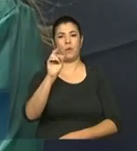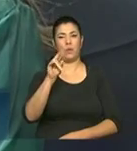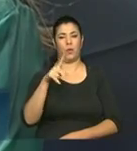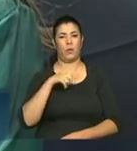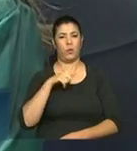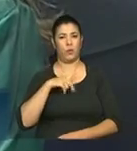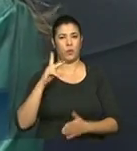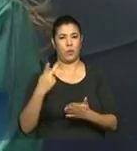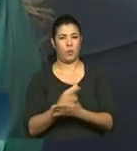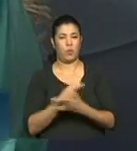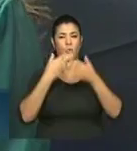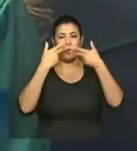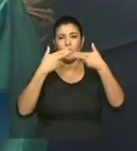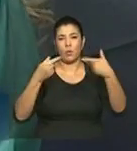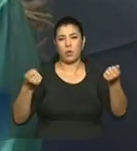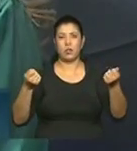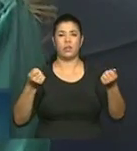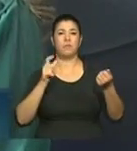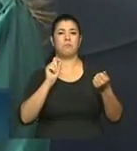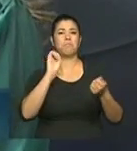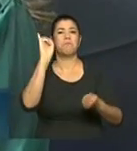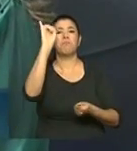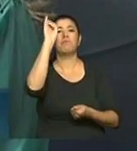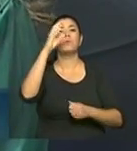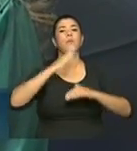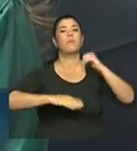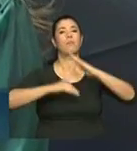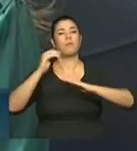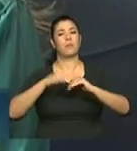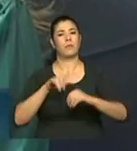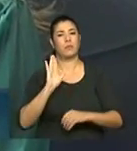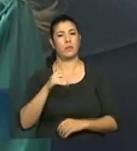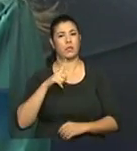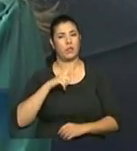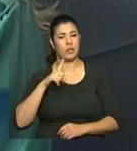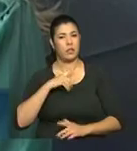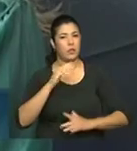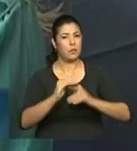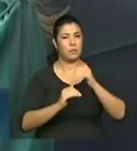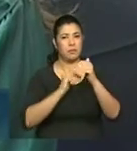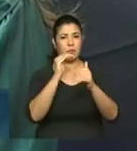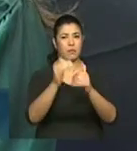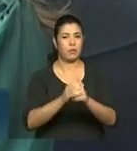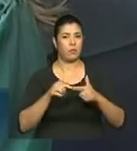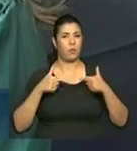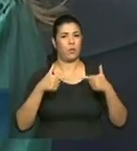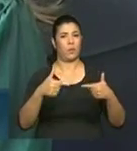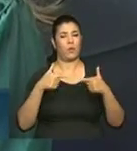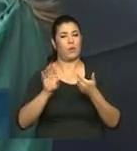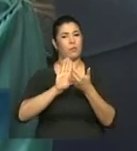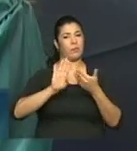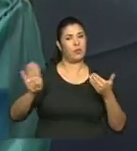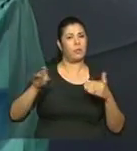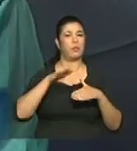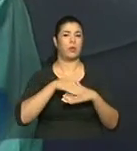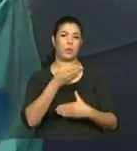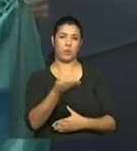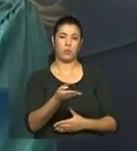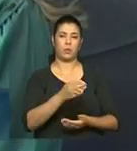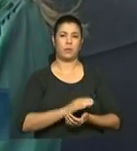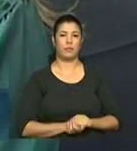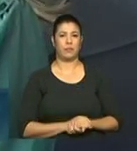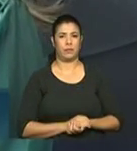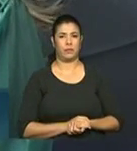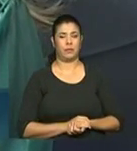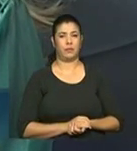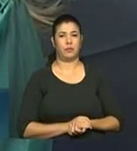alguns dos aspectos mais relevantes e das atividades que nós temos desenvolvido para o enfrentamento dessa doença.